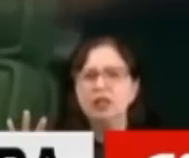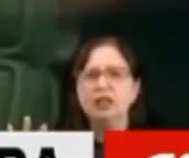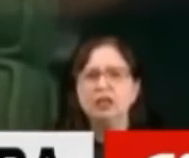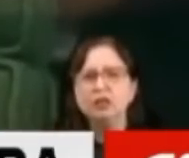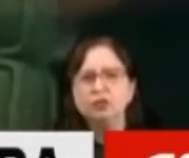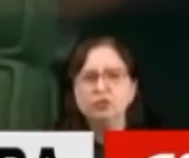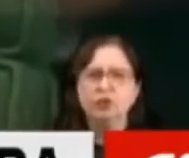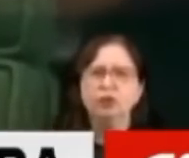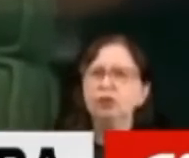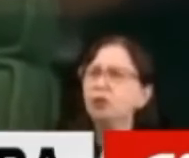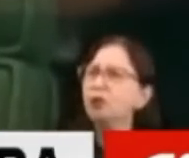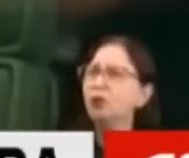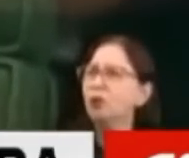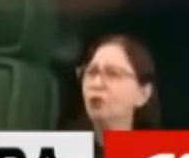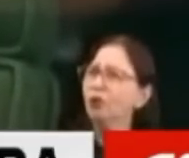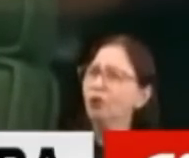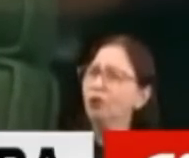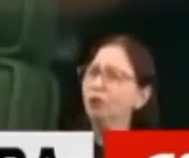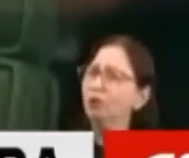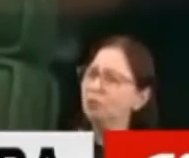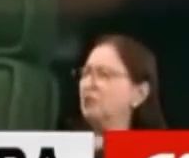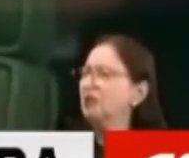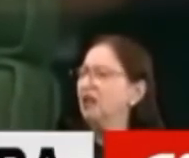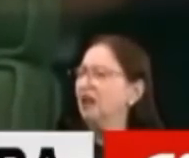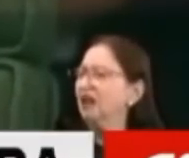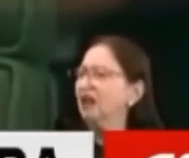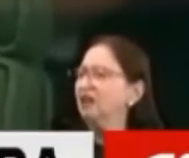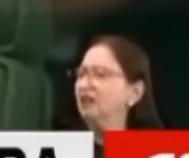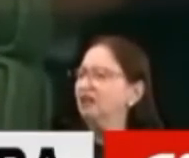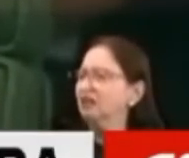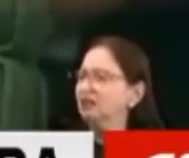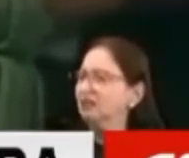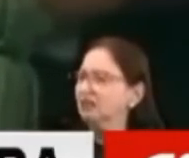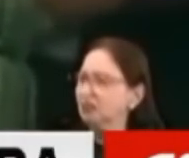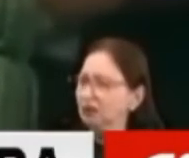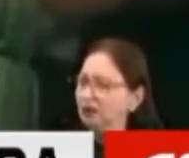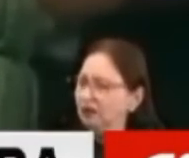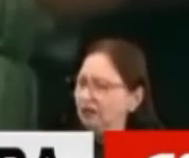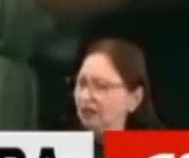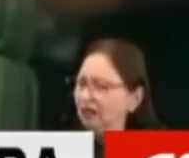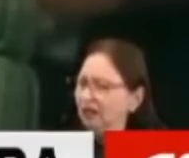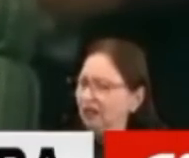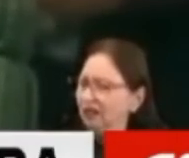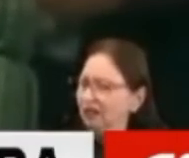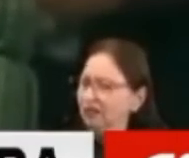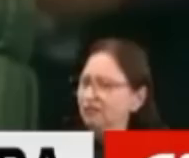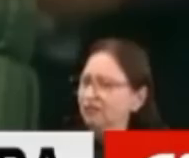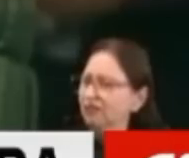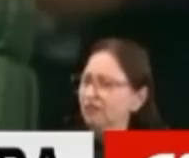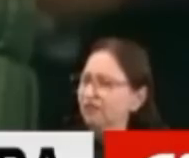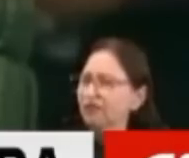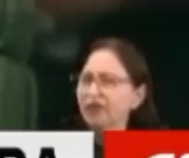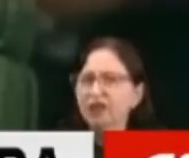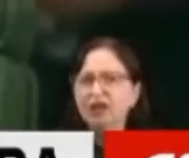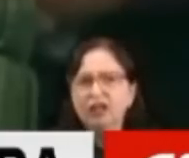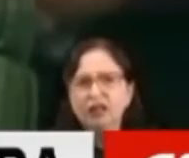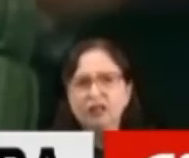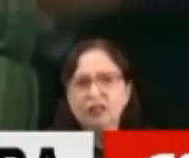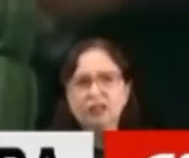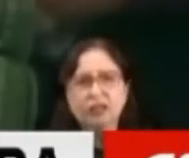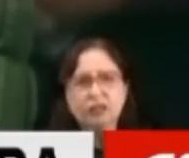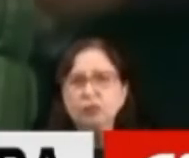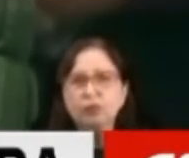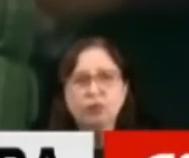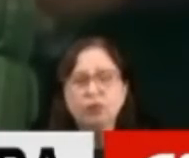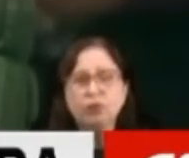de frente então desqualificada e por isso também está faltando nós decidimos o juiz de garantia